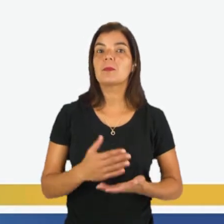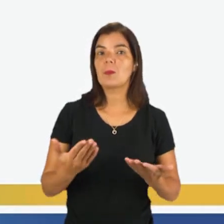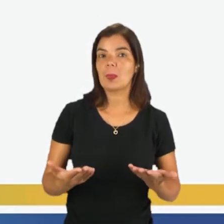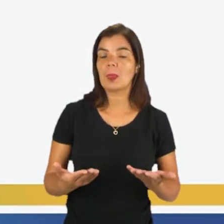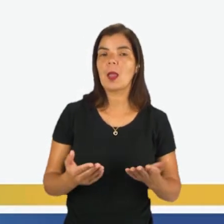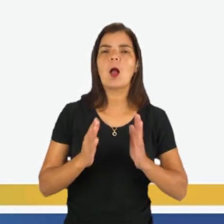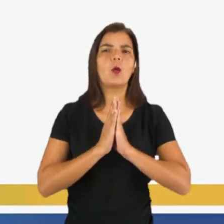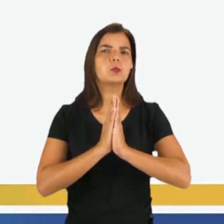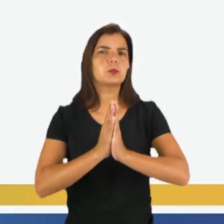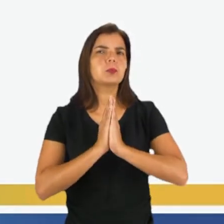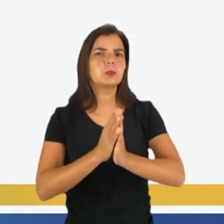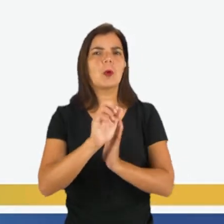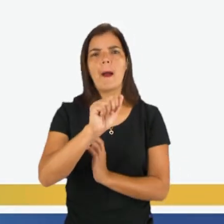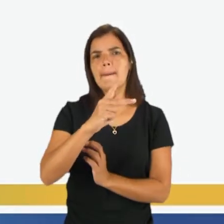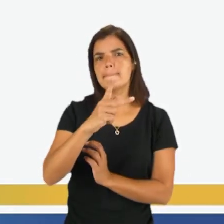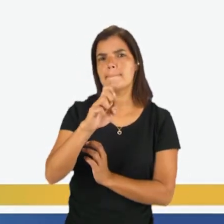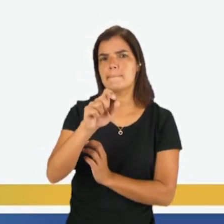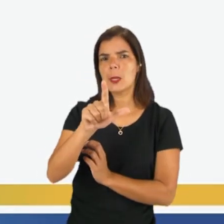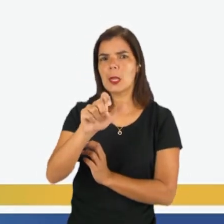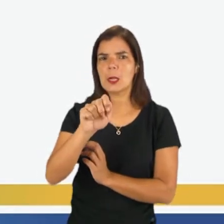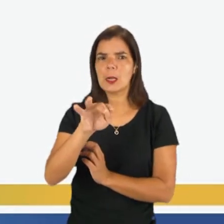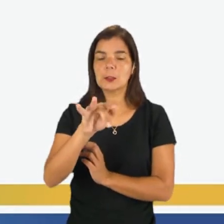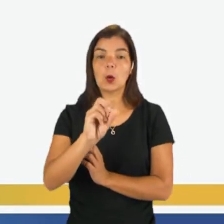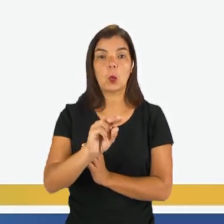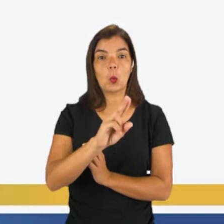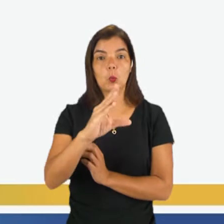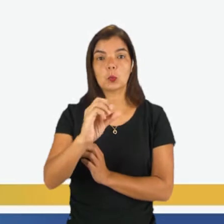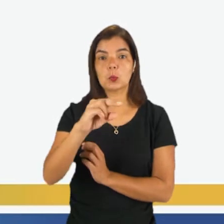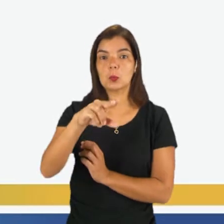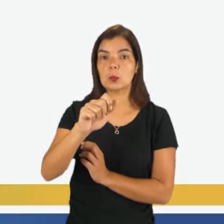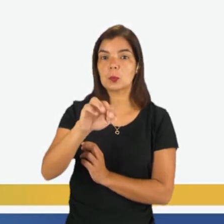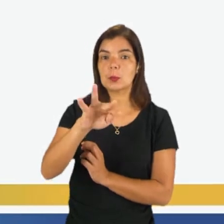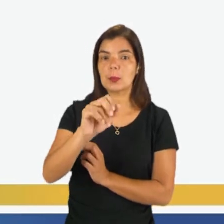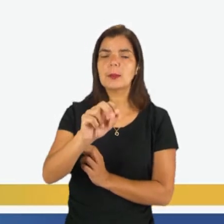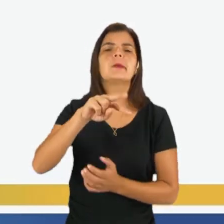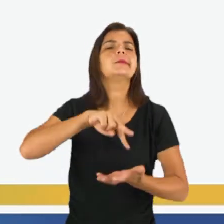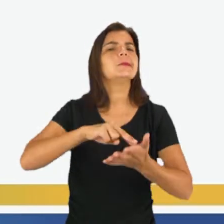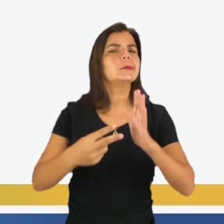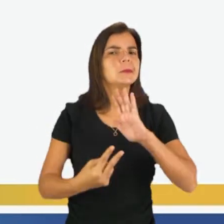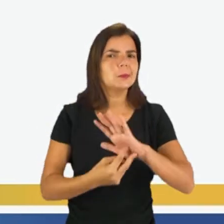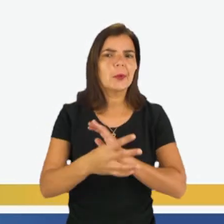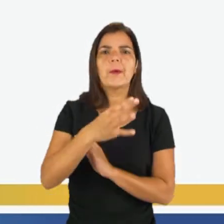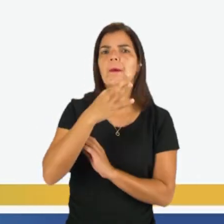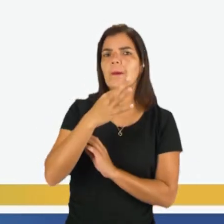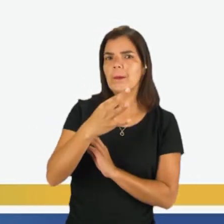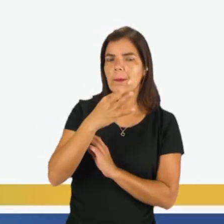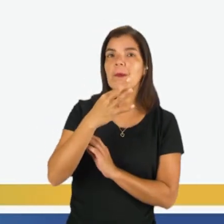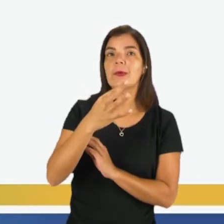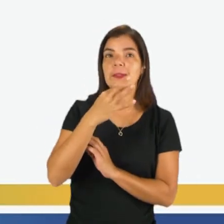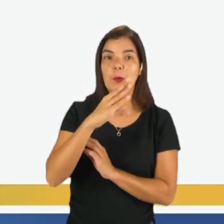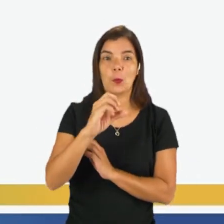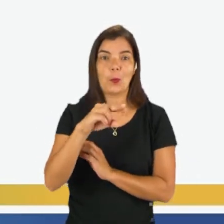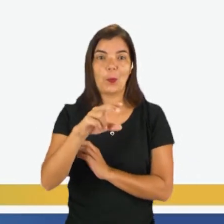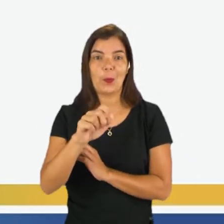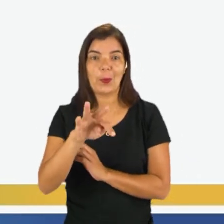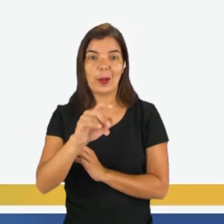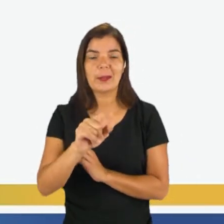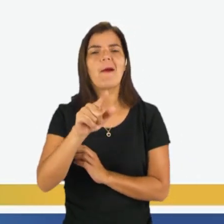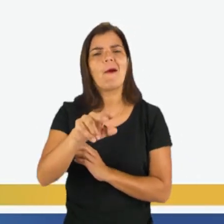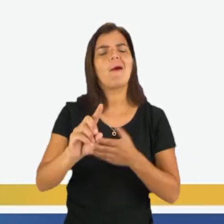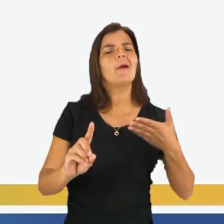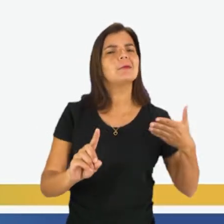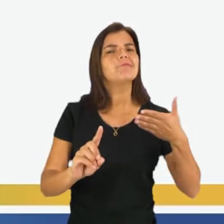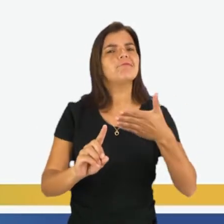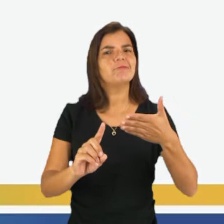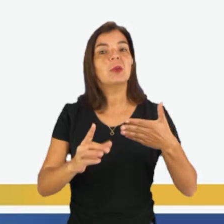Função apelativa ou conativa. A função apelativa, também conhecida como conatiza, enfatiza